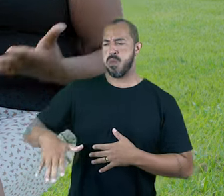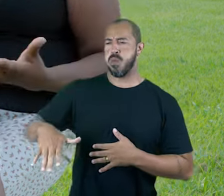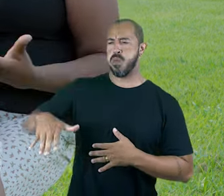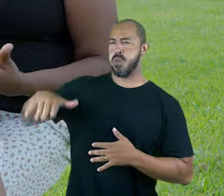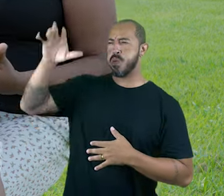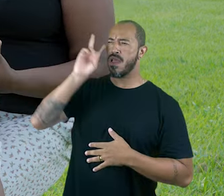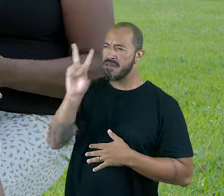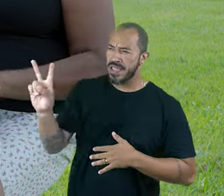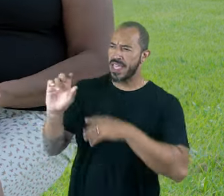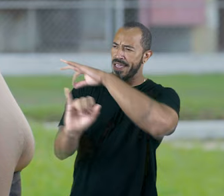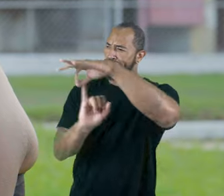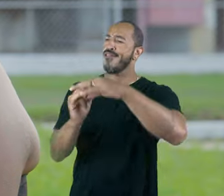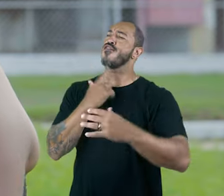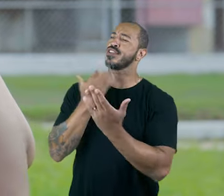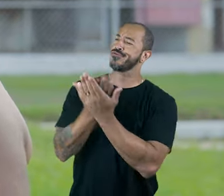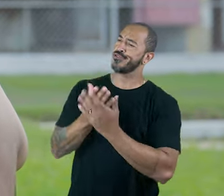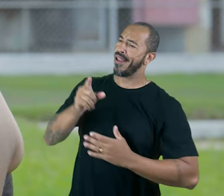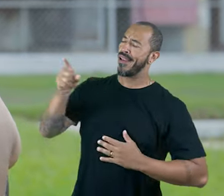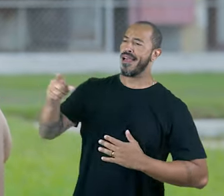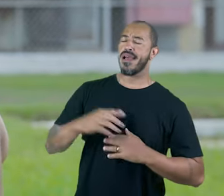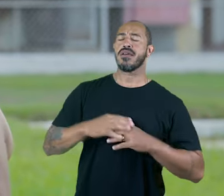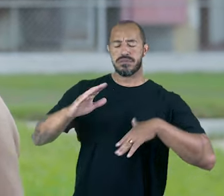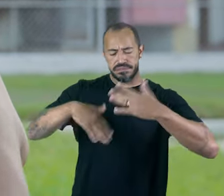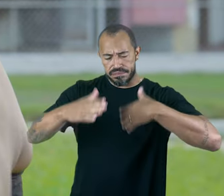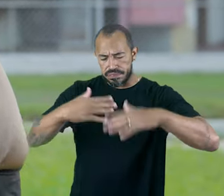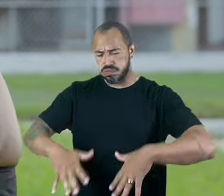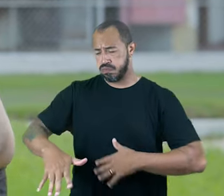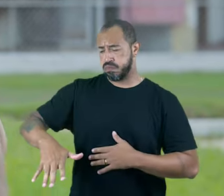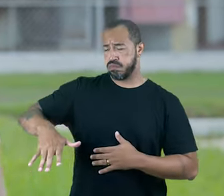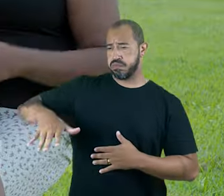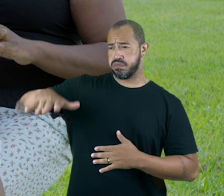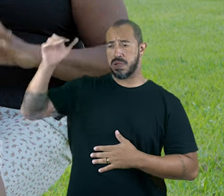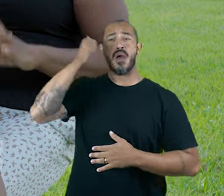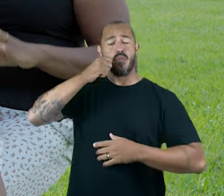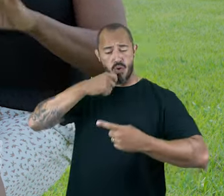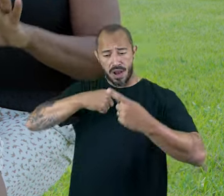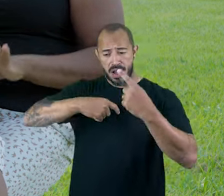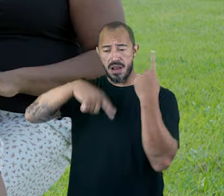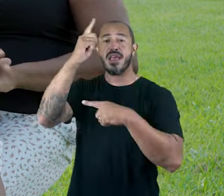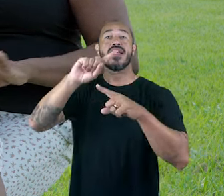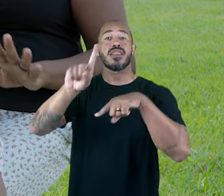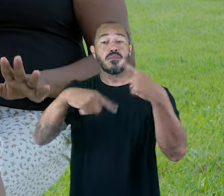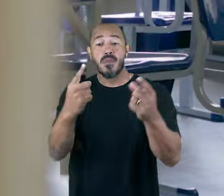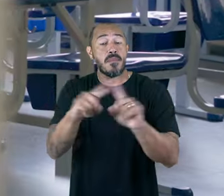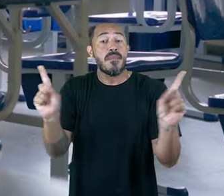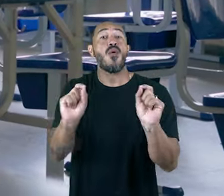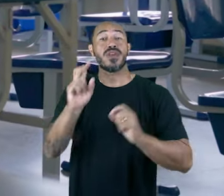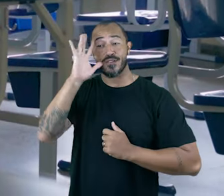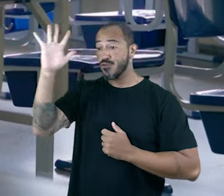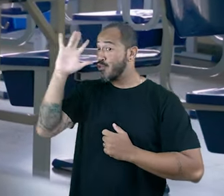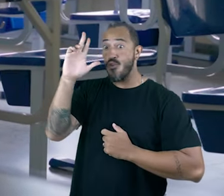tinha vontade de estudar no IFES, né? E aí eu fui crescendo, né? Me tornei uma mulher. Mas o meu sonho de estudar no IFES nunca passou.